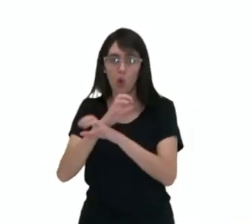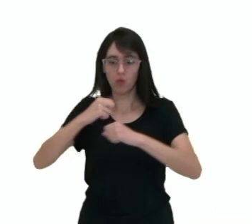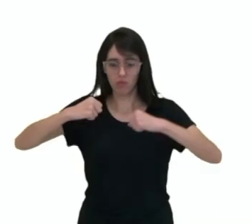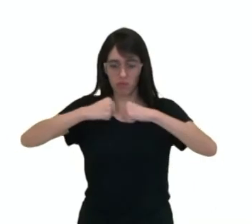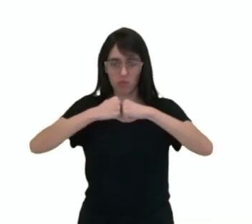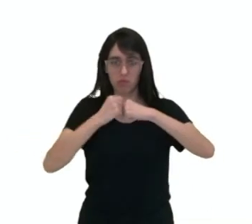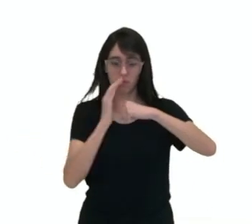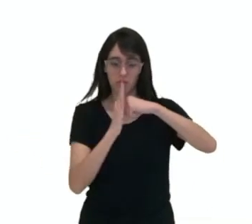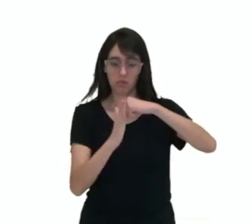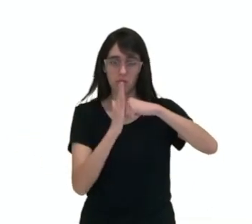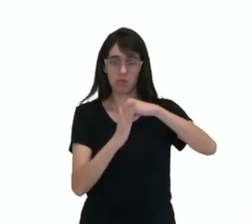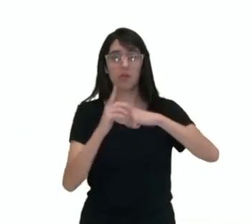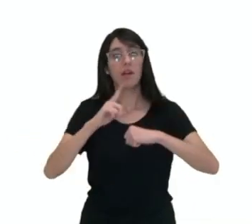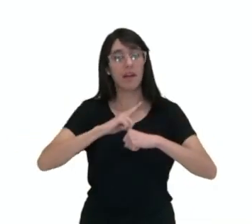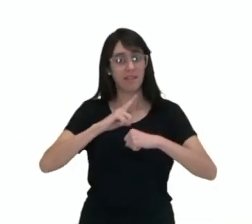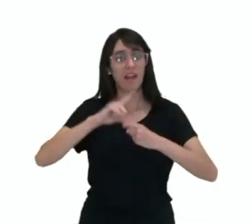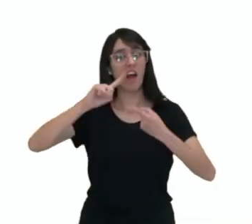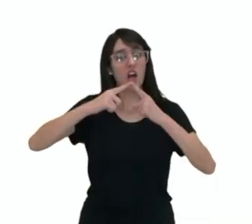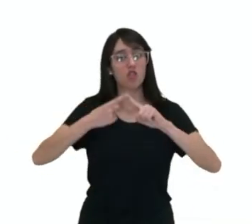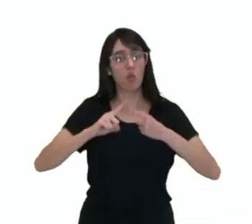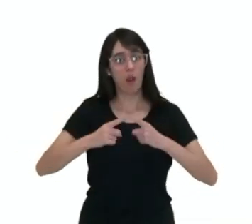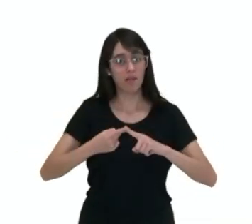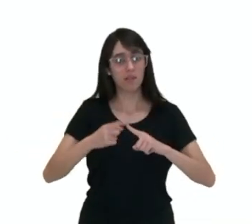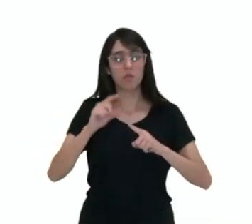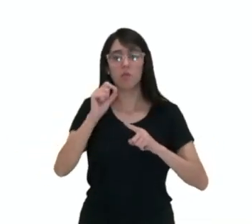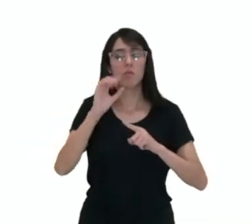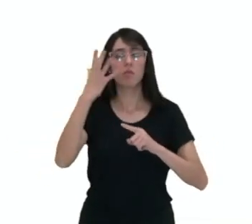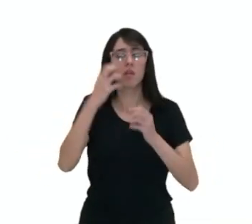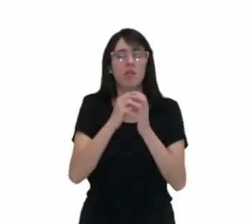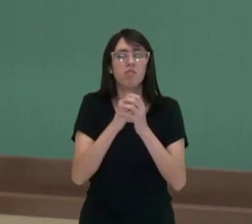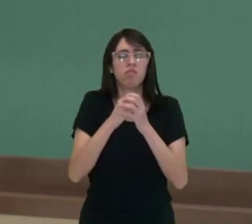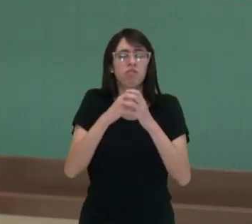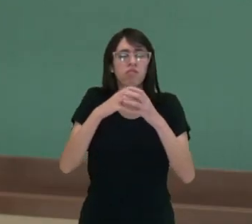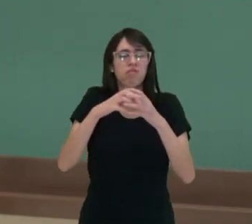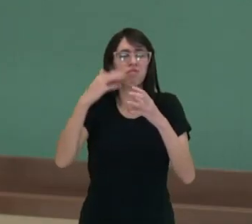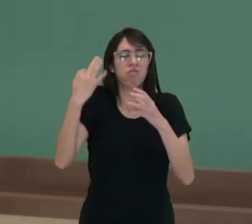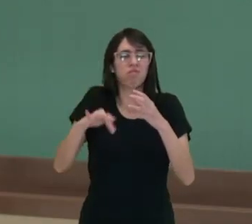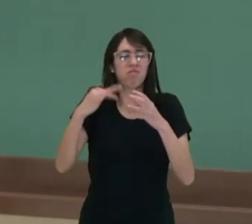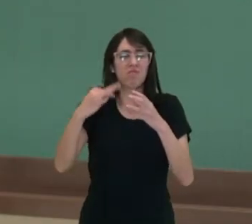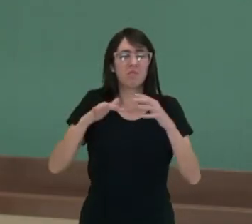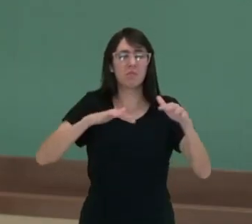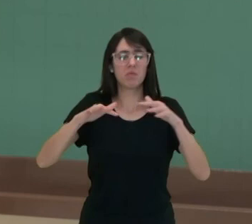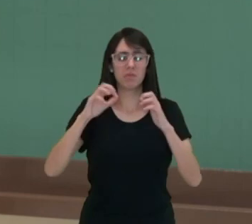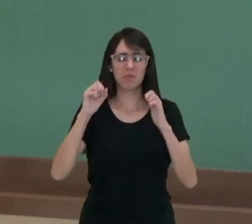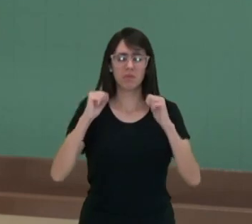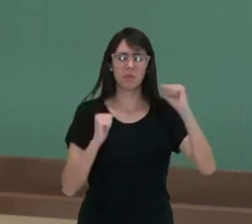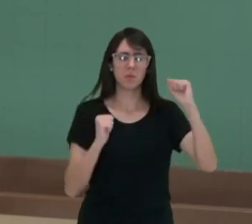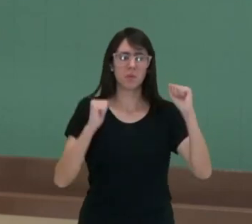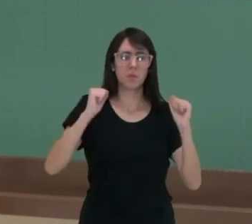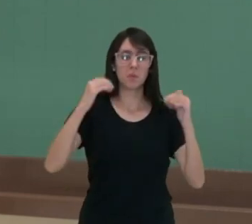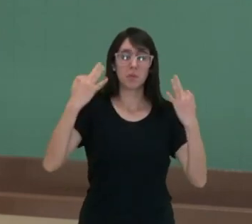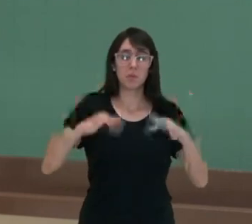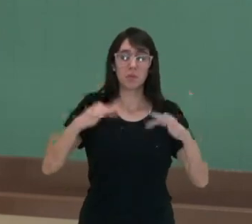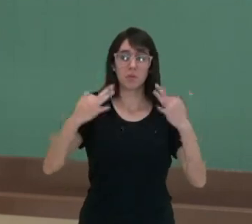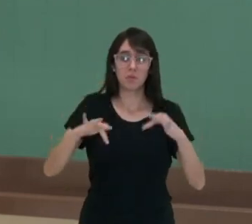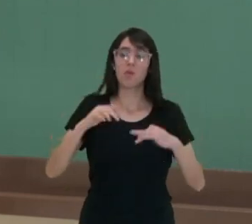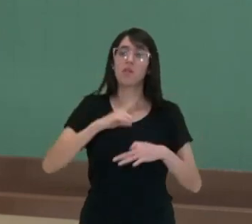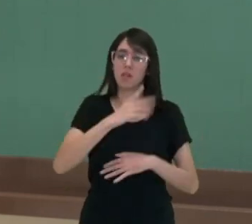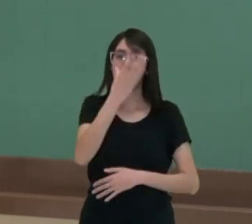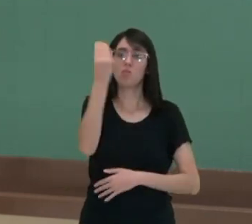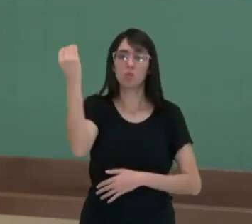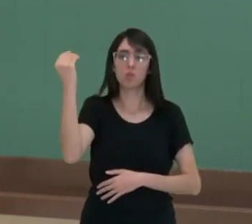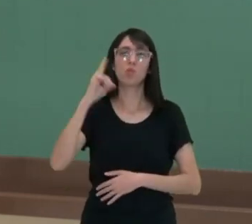ocorre uma inflamação nessa articulação, então dói, né, ao mexer, ao se movimentar. É uma doença até bem